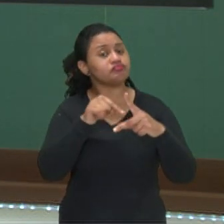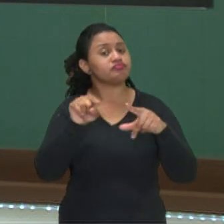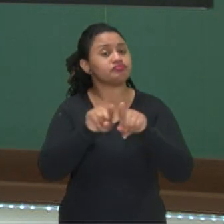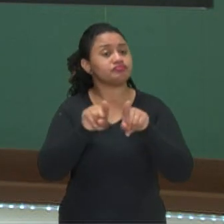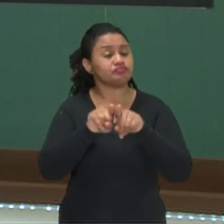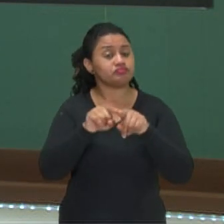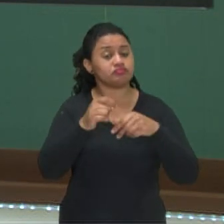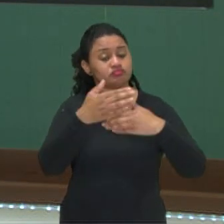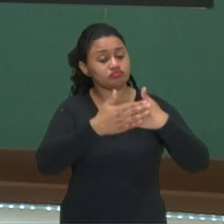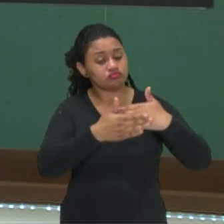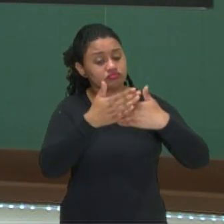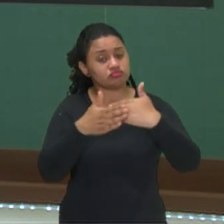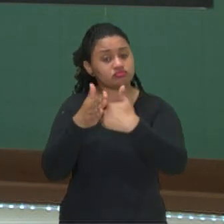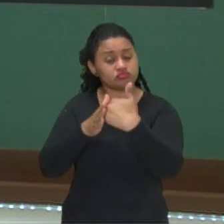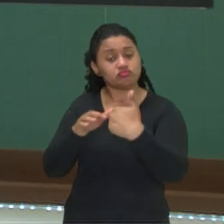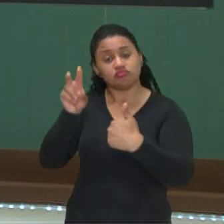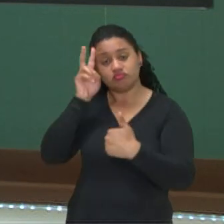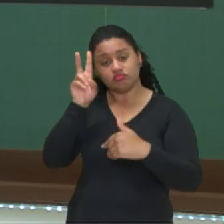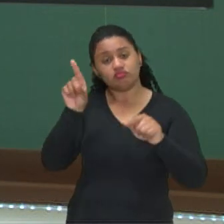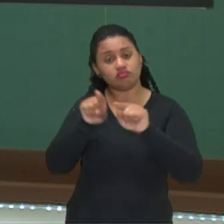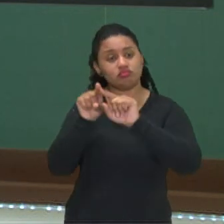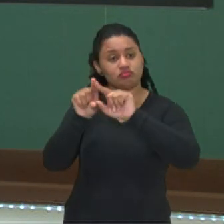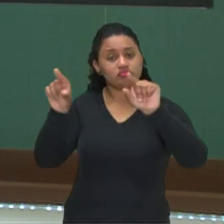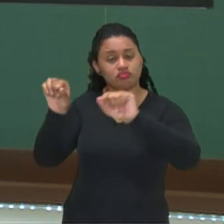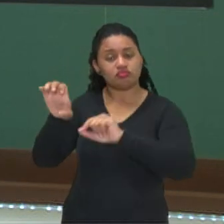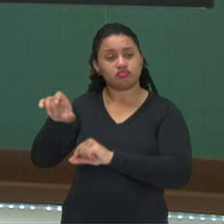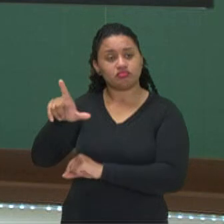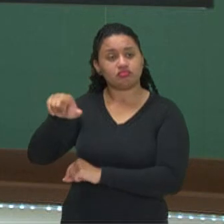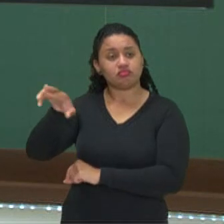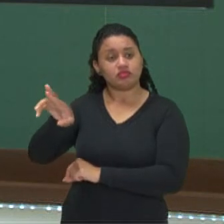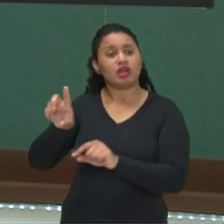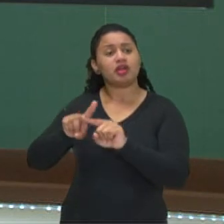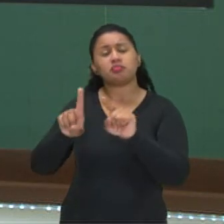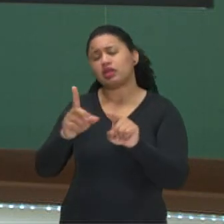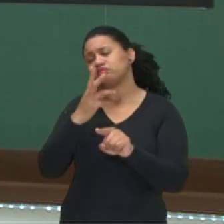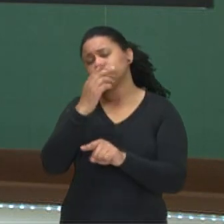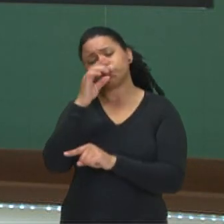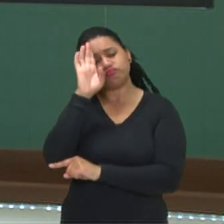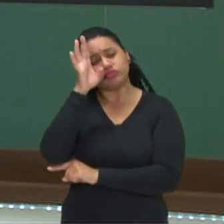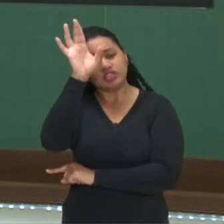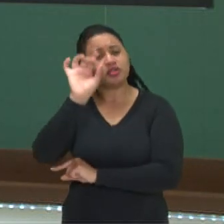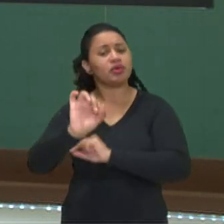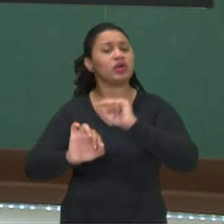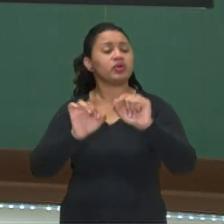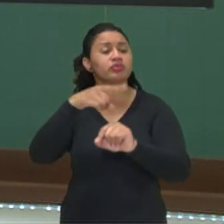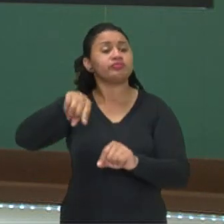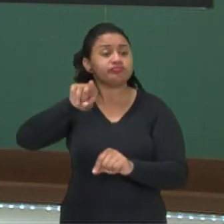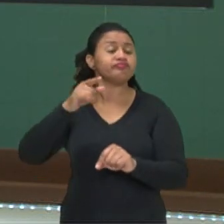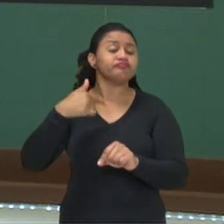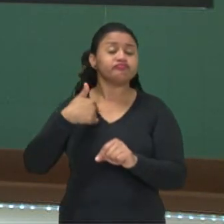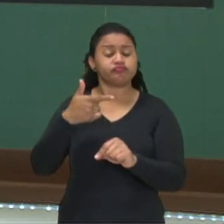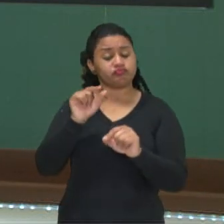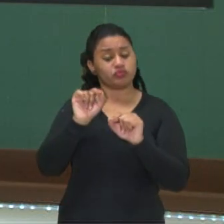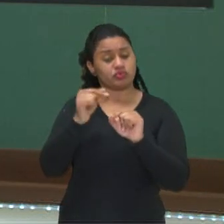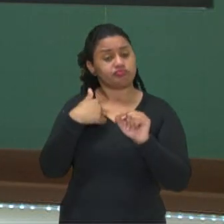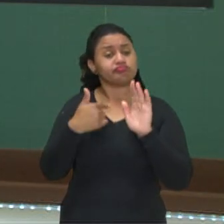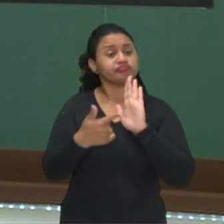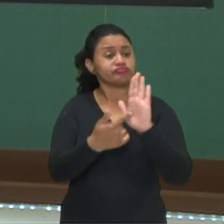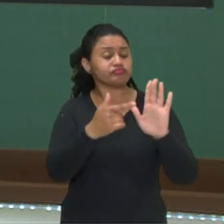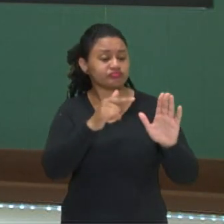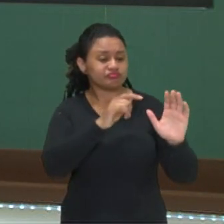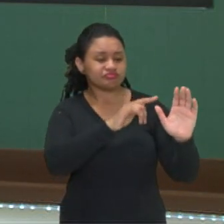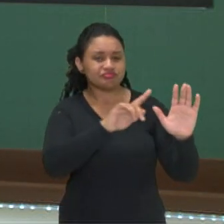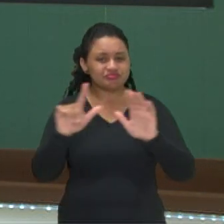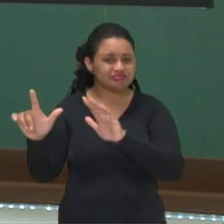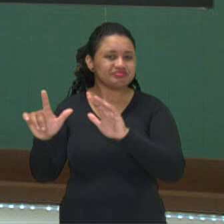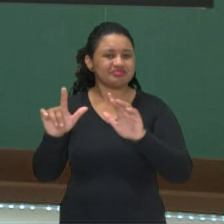e faces, né? E lembrar a relação de Euler, mas eu acho que o principal é vocês... ficou aparecendo as figuras,